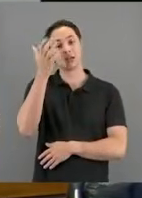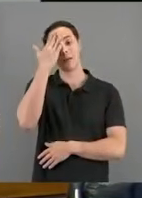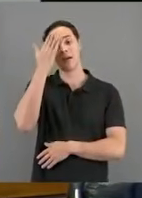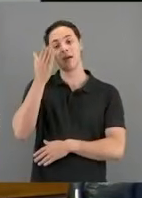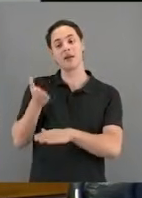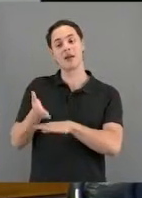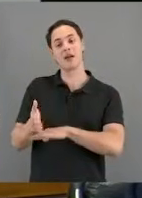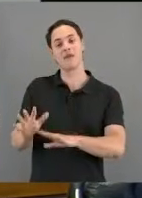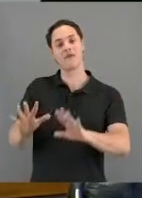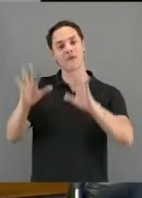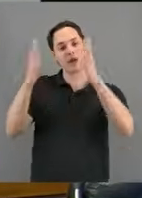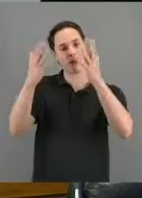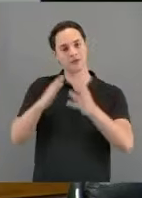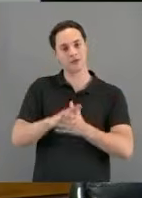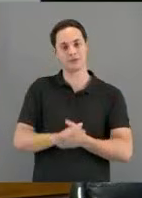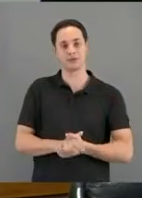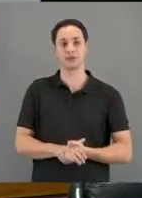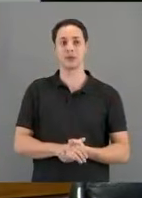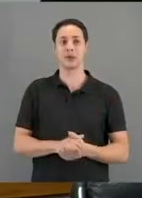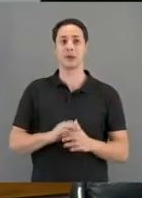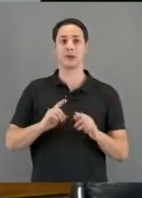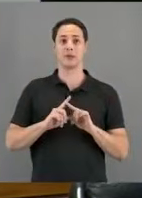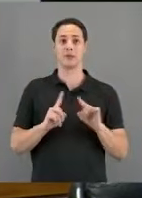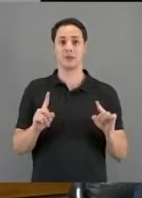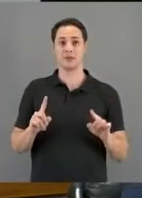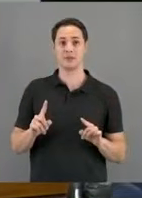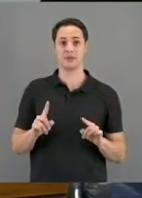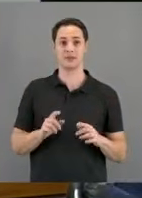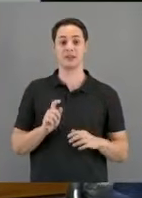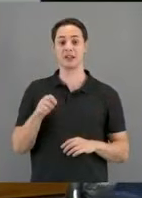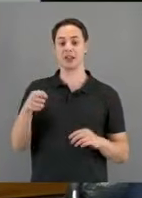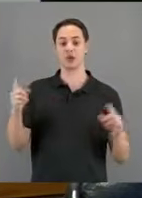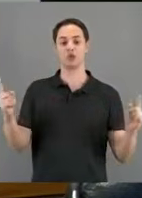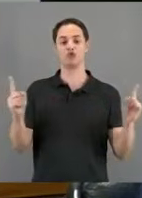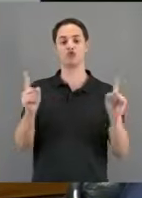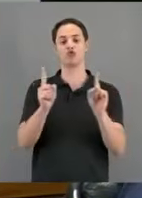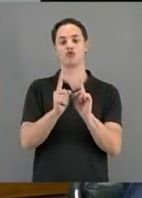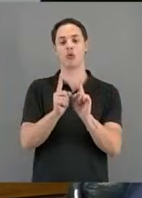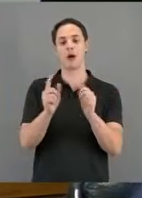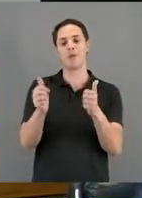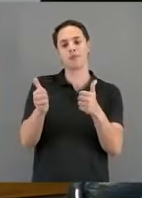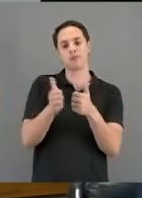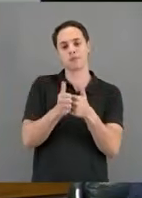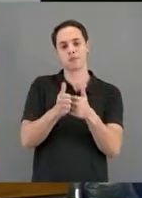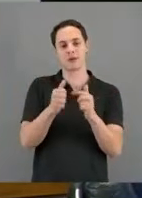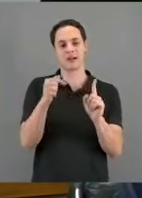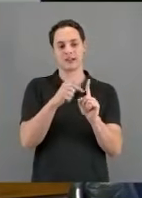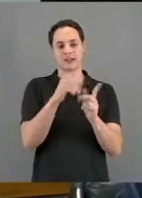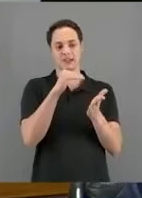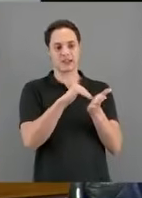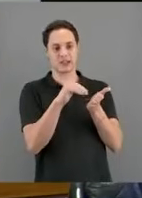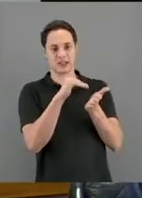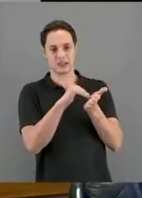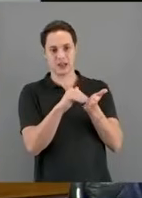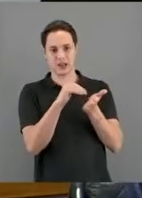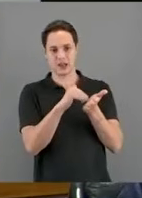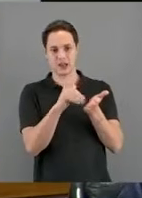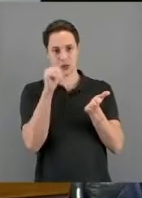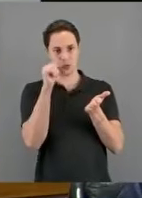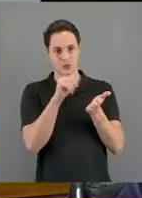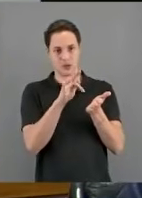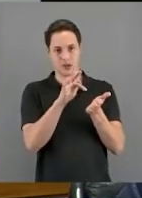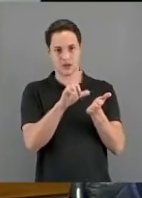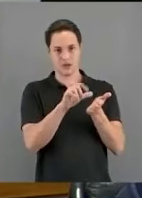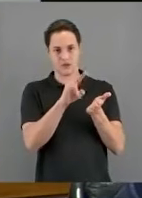frequentava essas festas, mas o cupido que aproximou a secretária-geral do governo, a